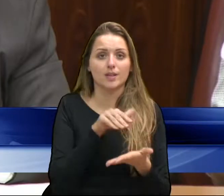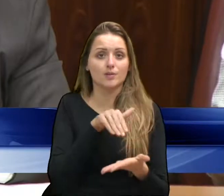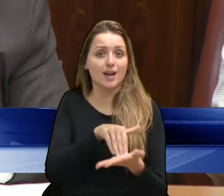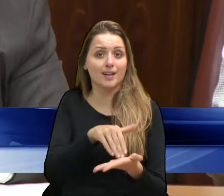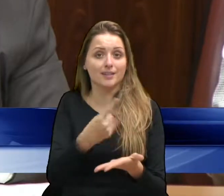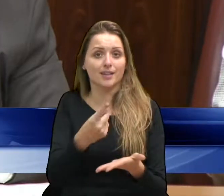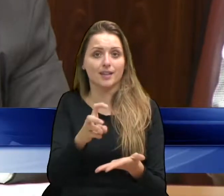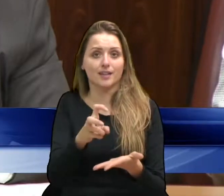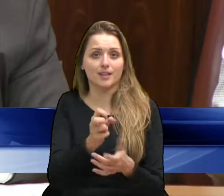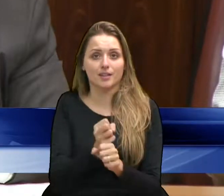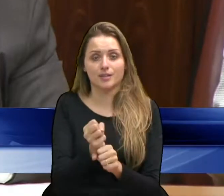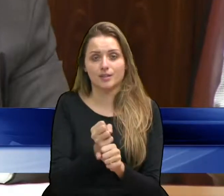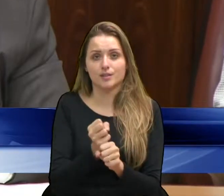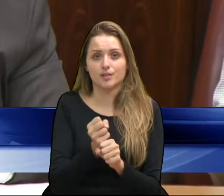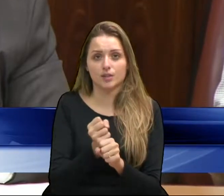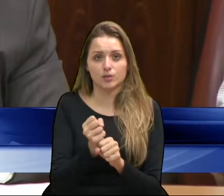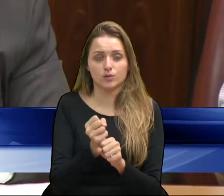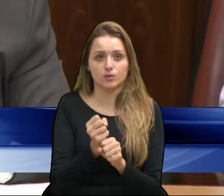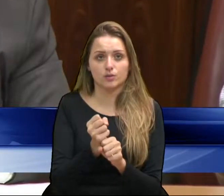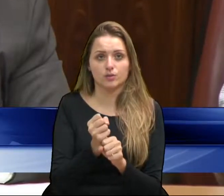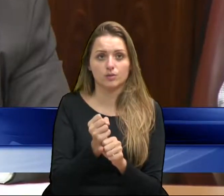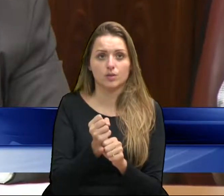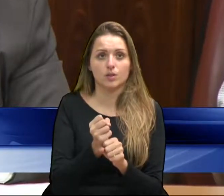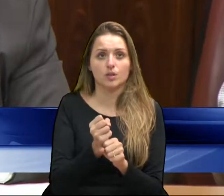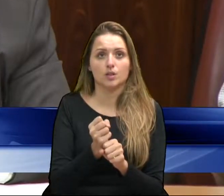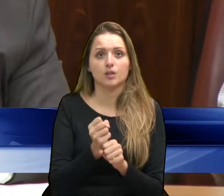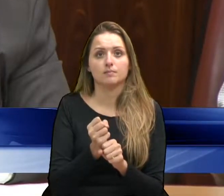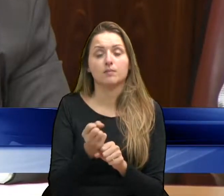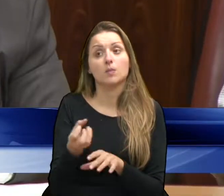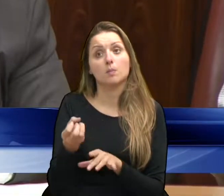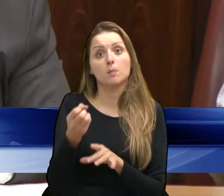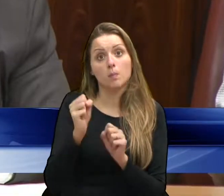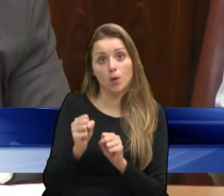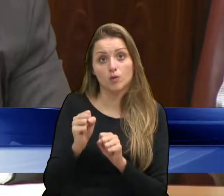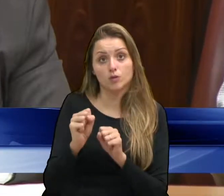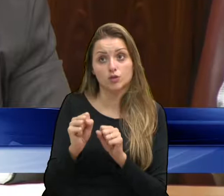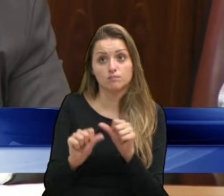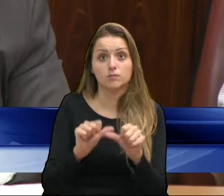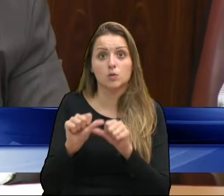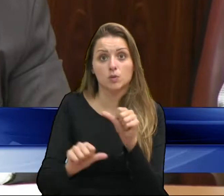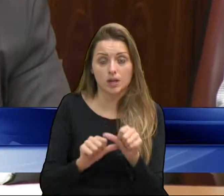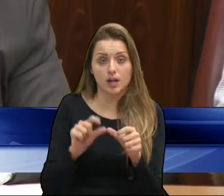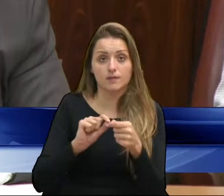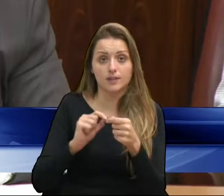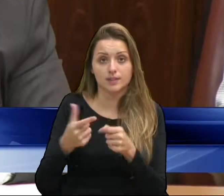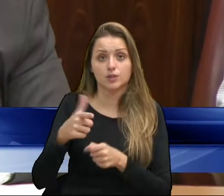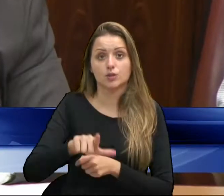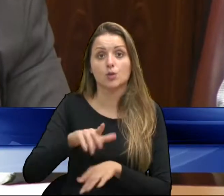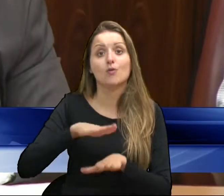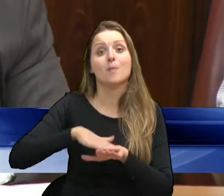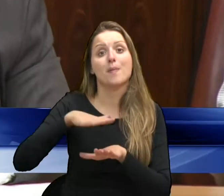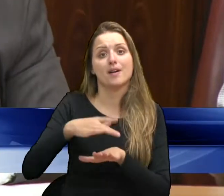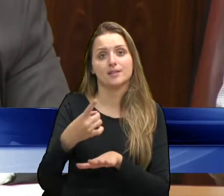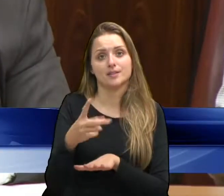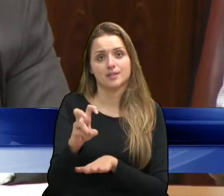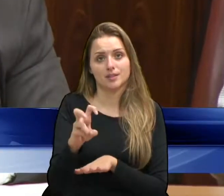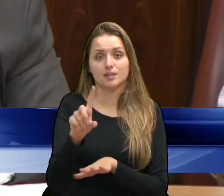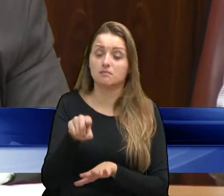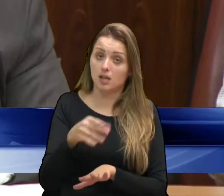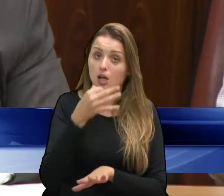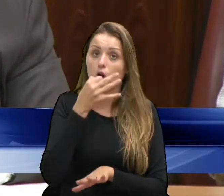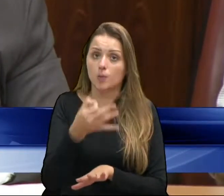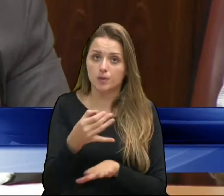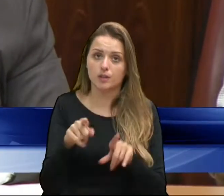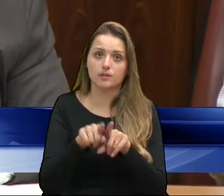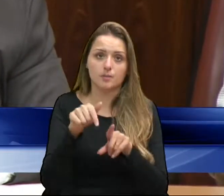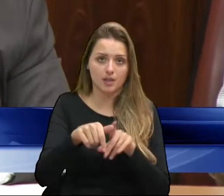anos, tá? Renováveis por mais 15. Então, é uma sugestão também, né, para esta